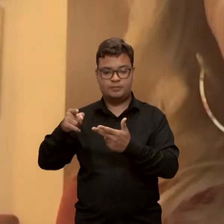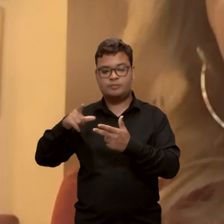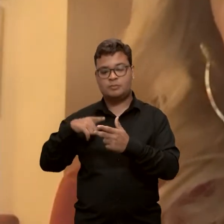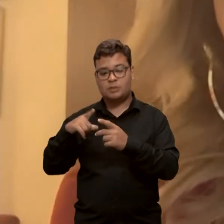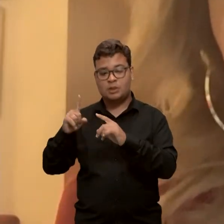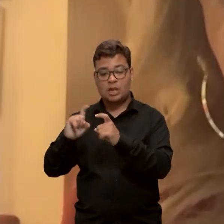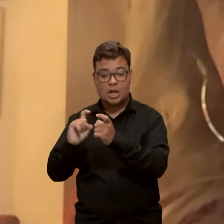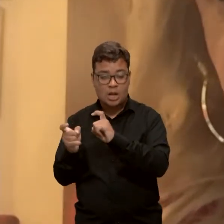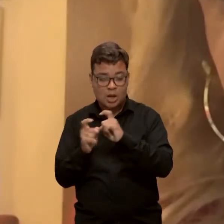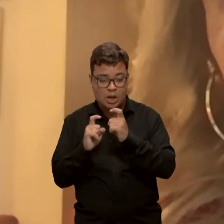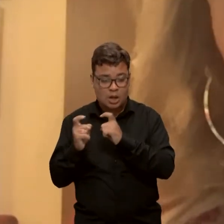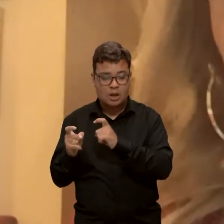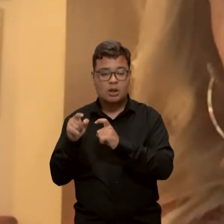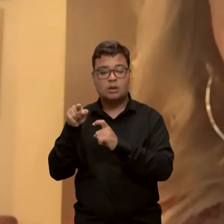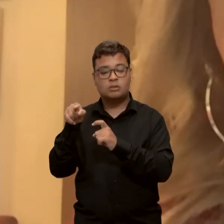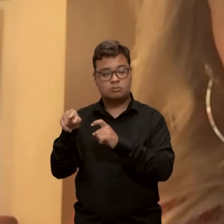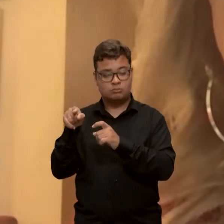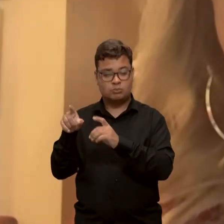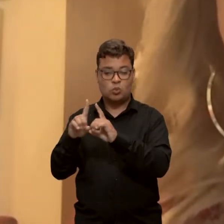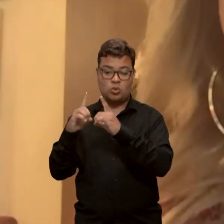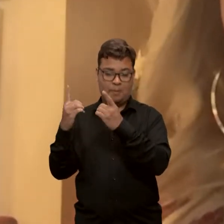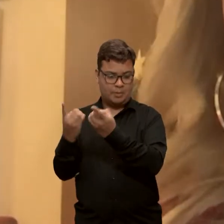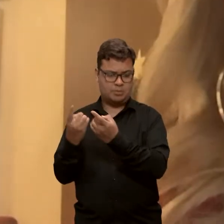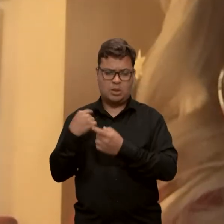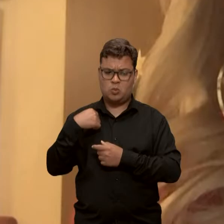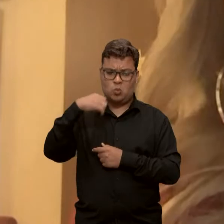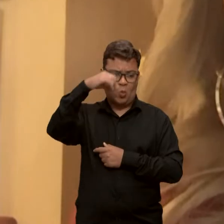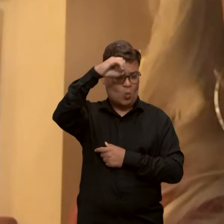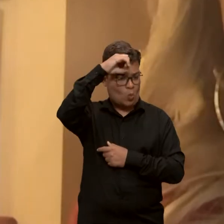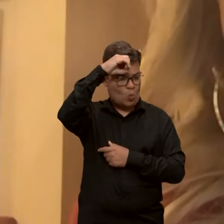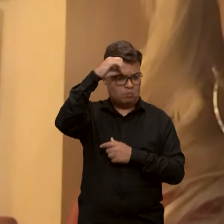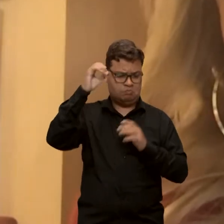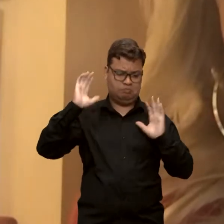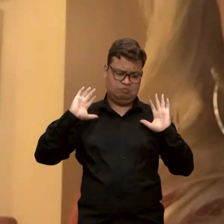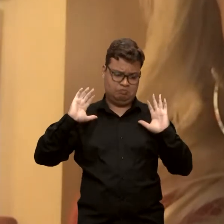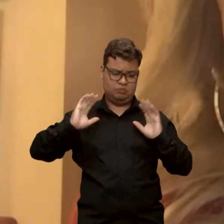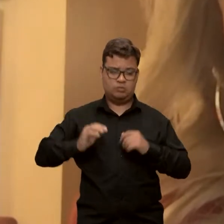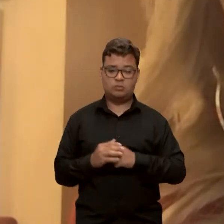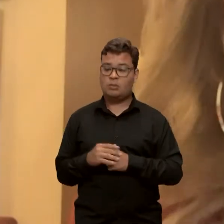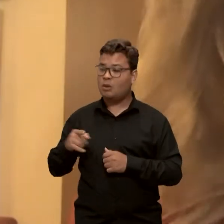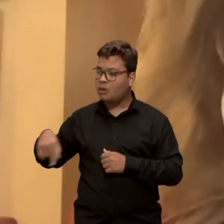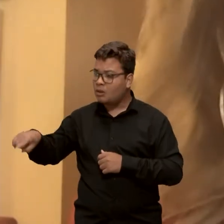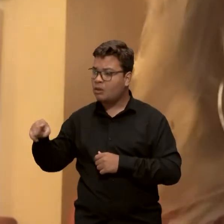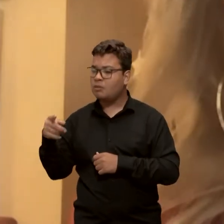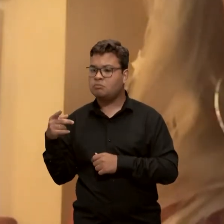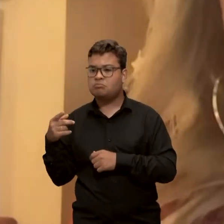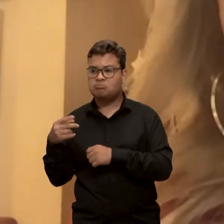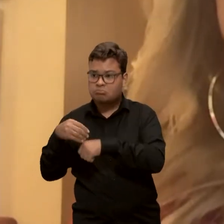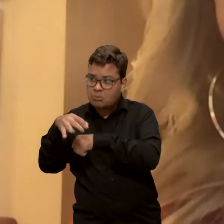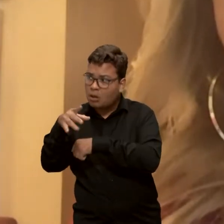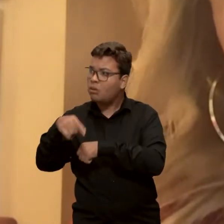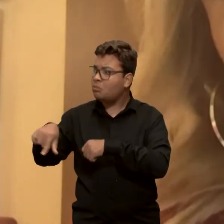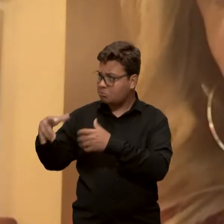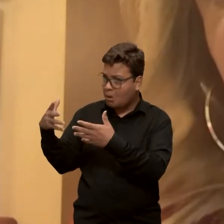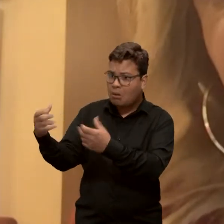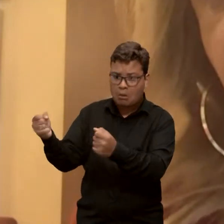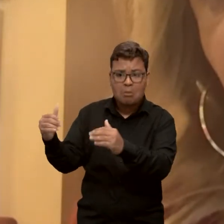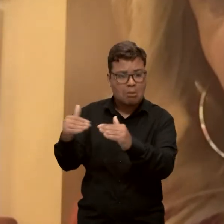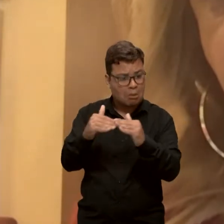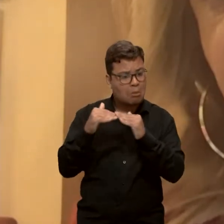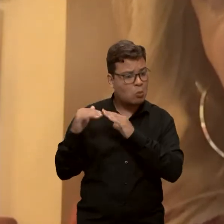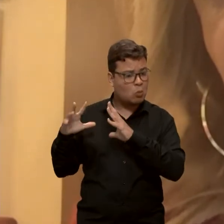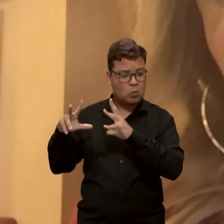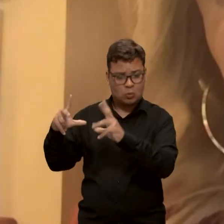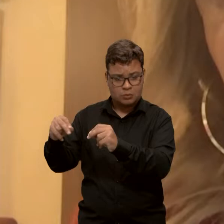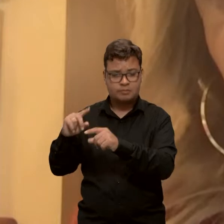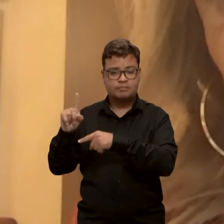do departamento a indicação, eu não sabia de nada, lá foi aprovado por unanimidade, aí levaram para o conselho